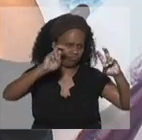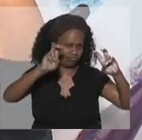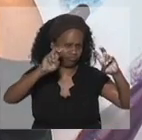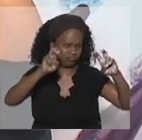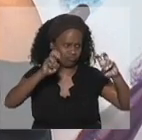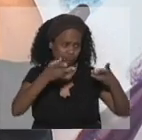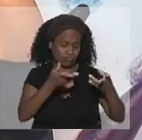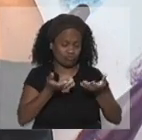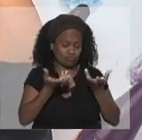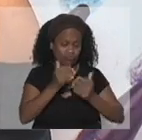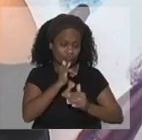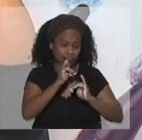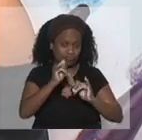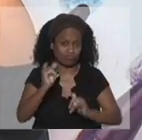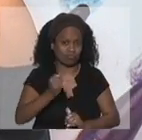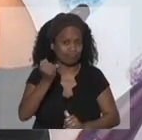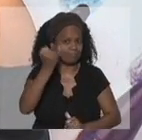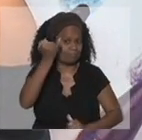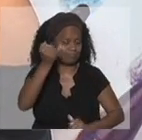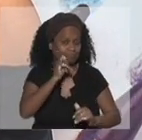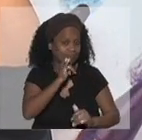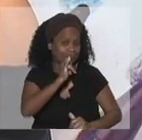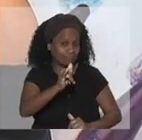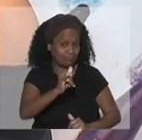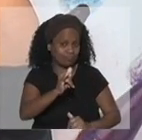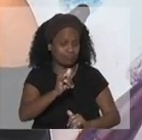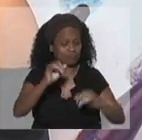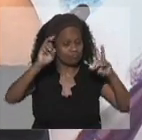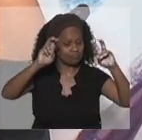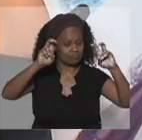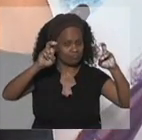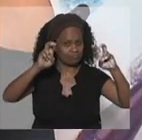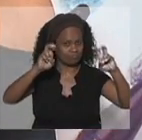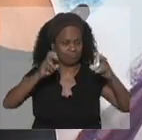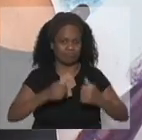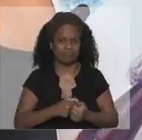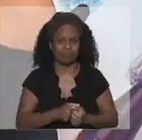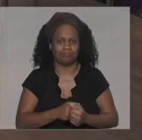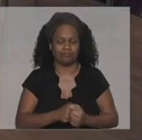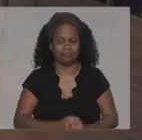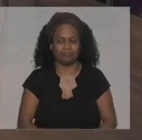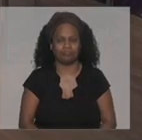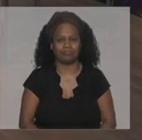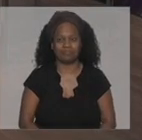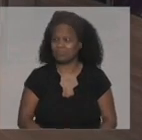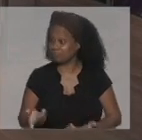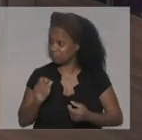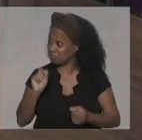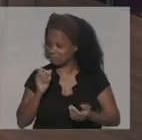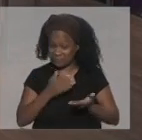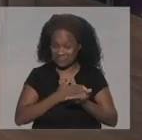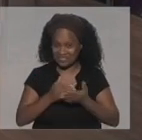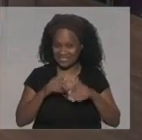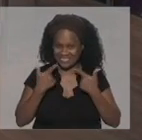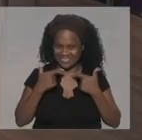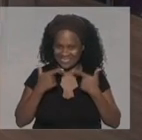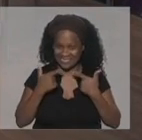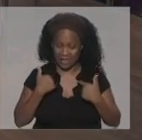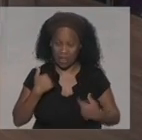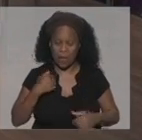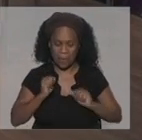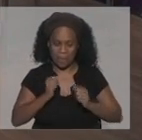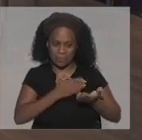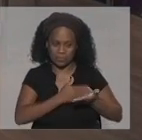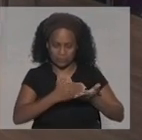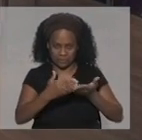nesse conceito e eu queria que vocês falassem da importância, comentassem a importância desse conceito. Você quer começar? Eu